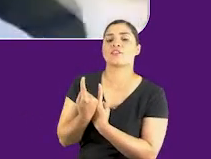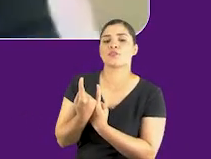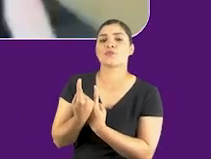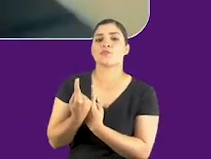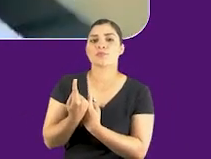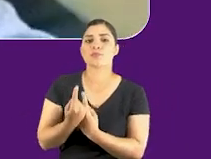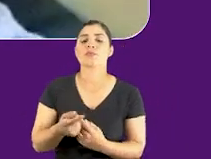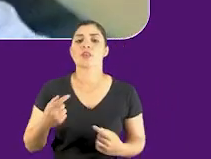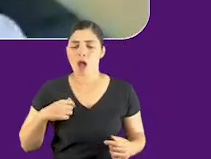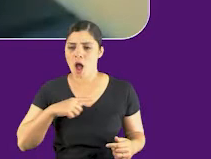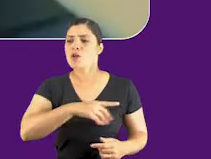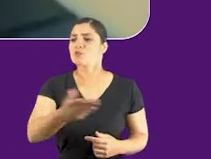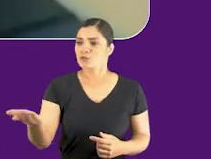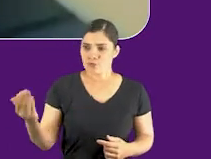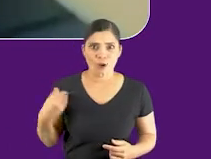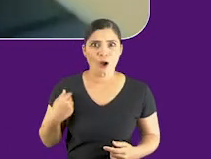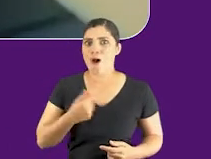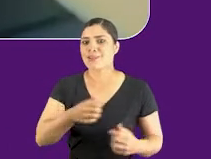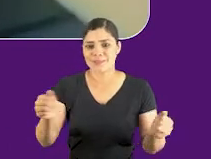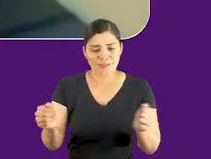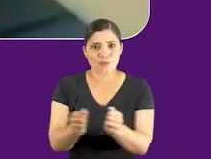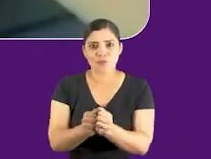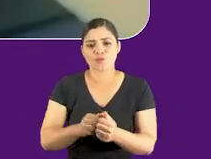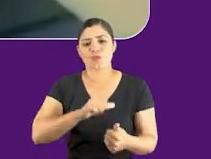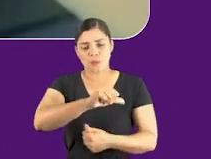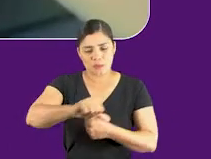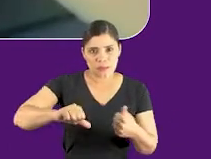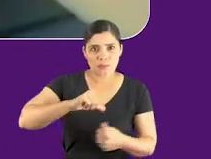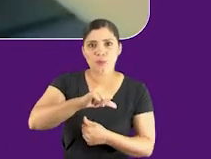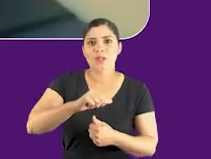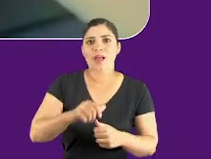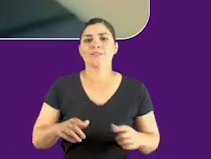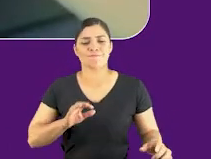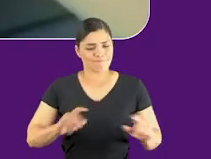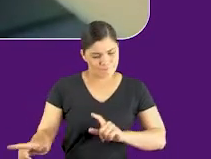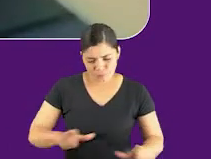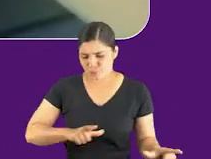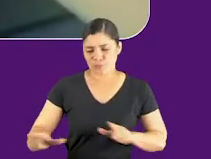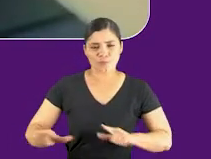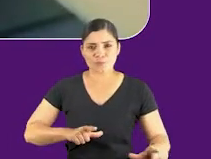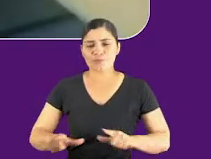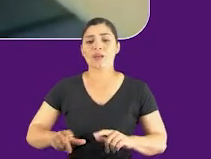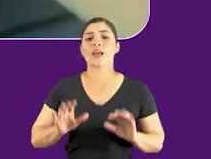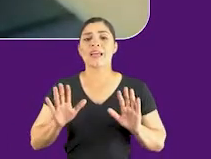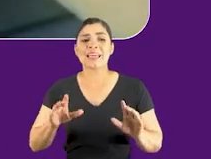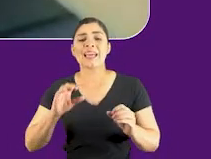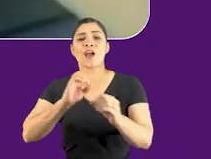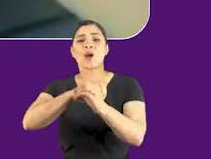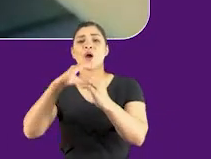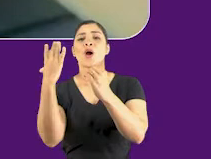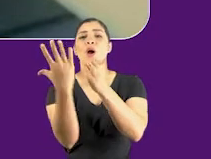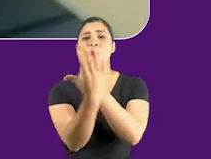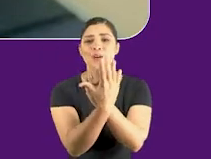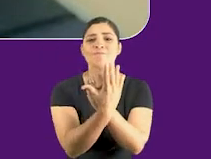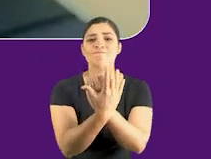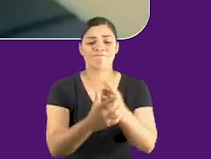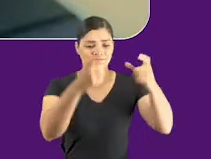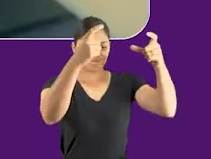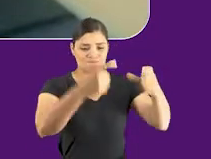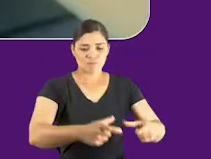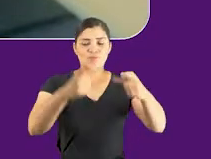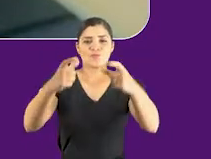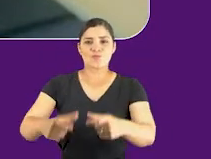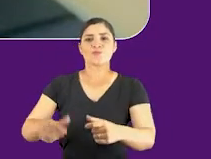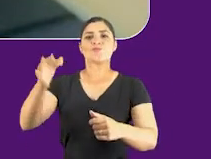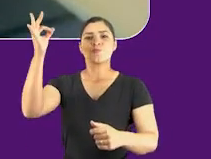começamos a trabalhar e todo isso e quando aconteceu o tema da pandemia nós tínhamos as bases muito bem